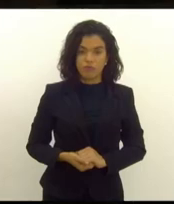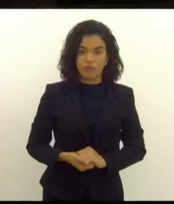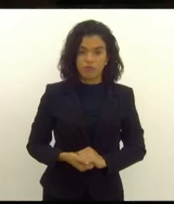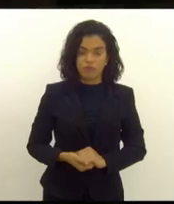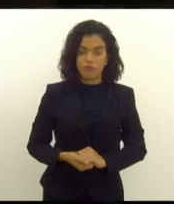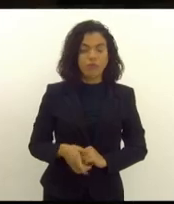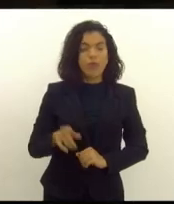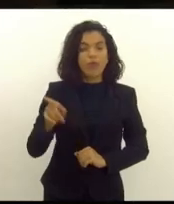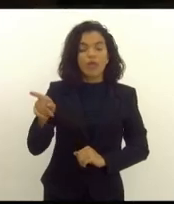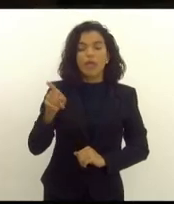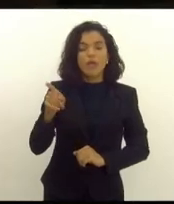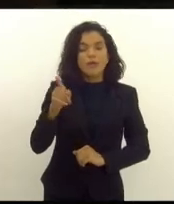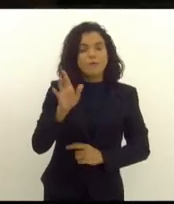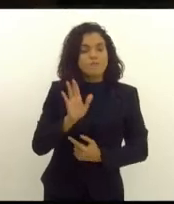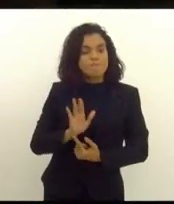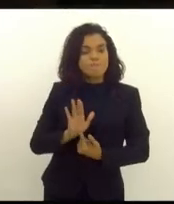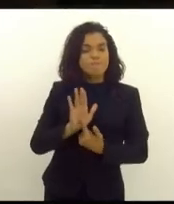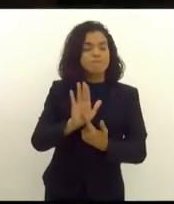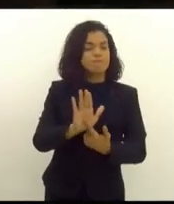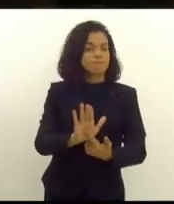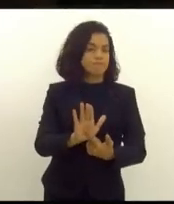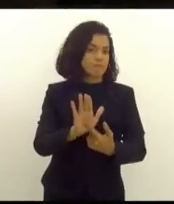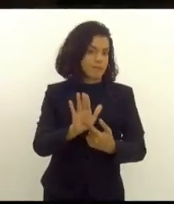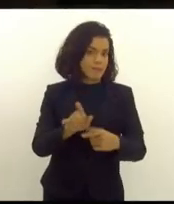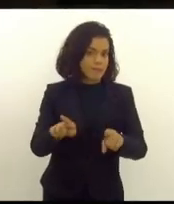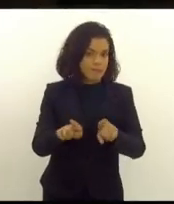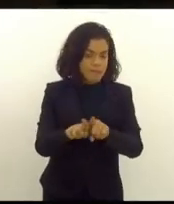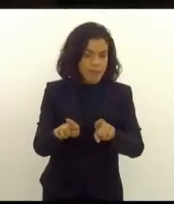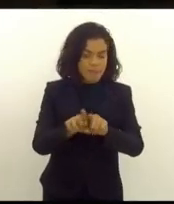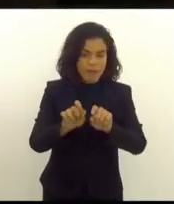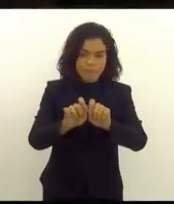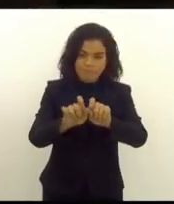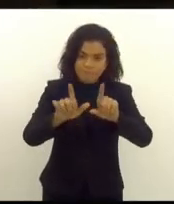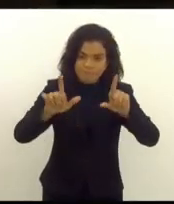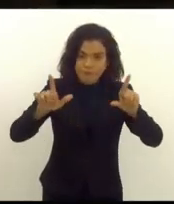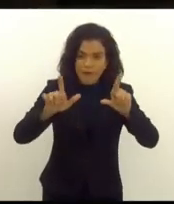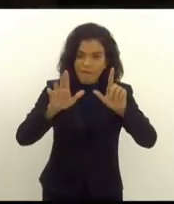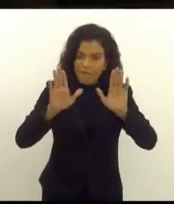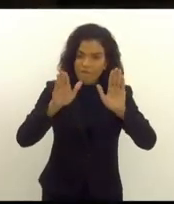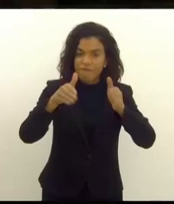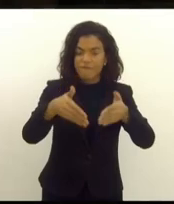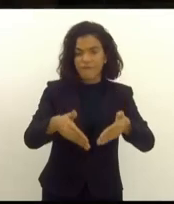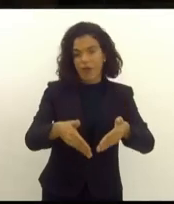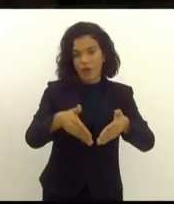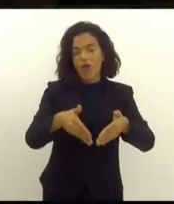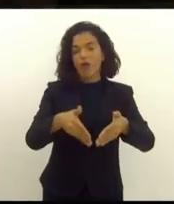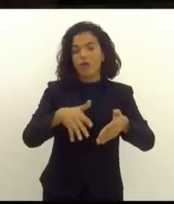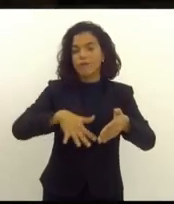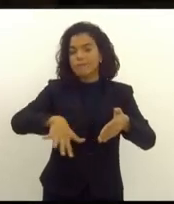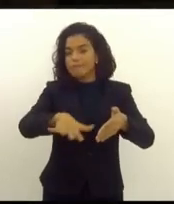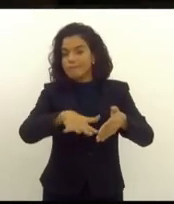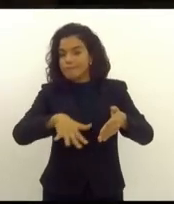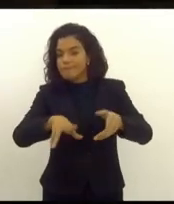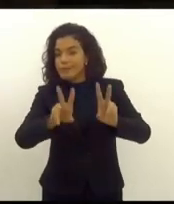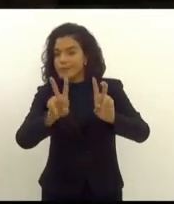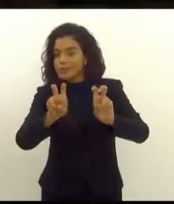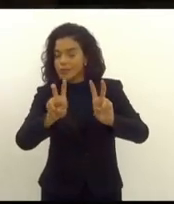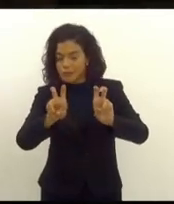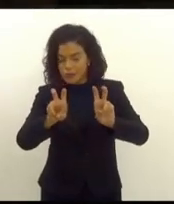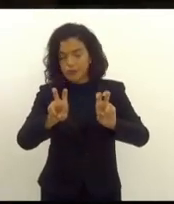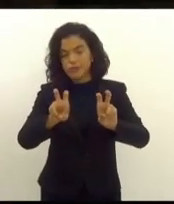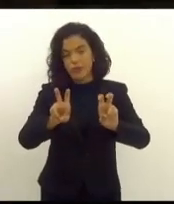clareia que realmente bota foco bota luz né sobre um